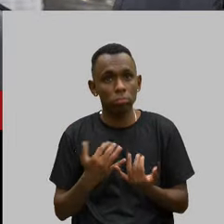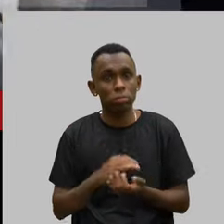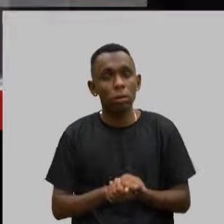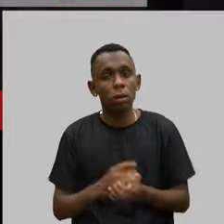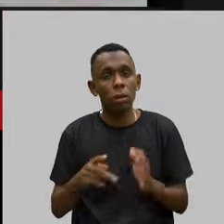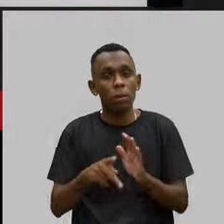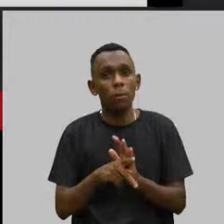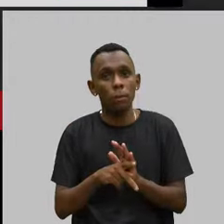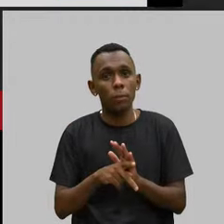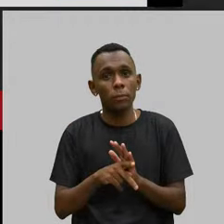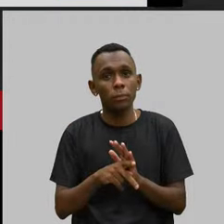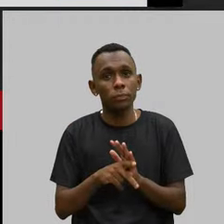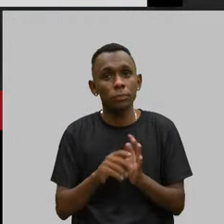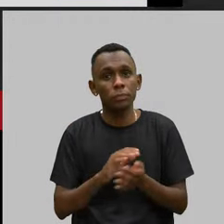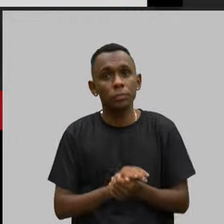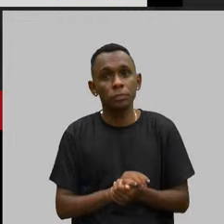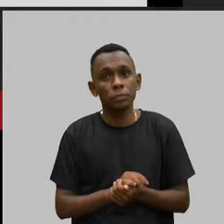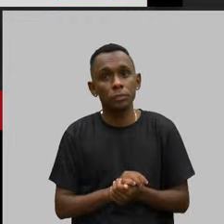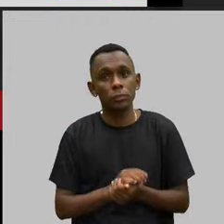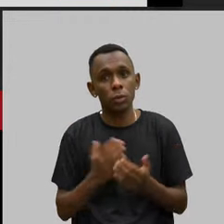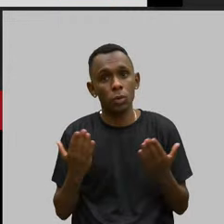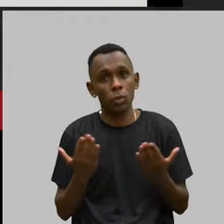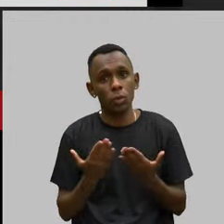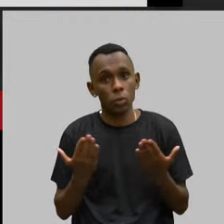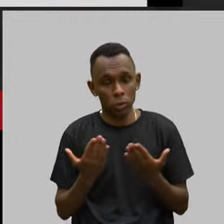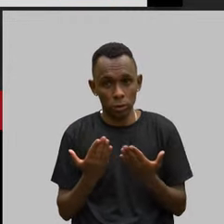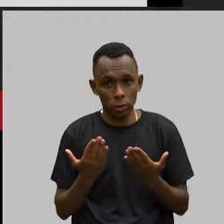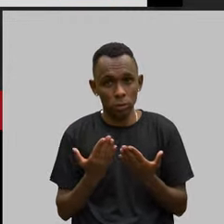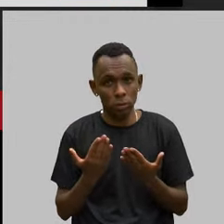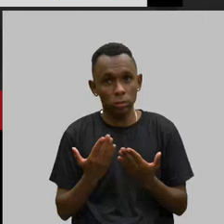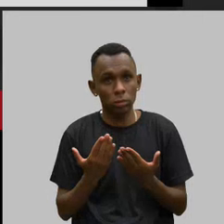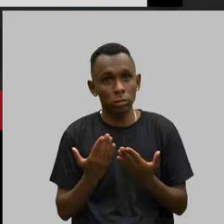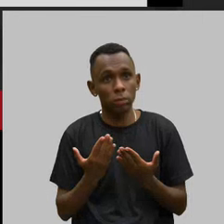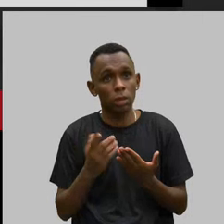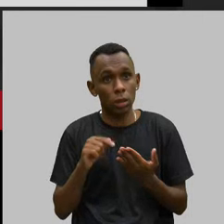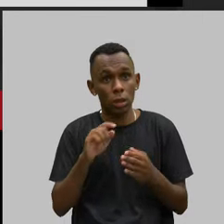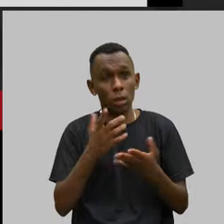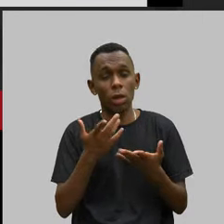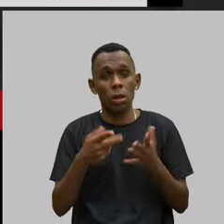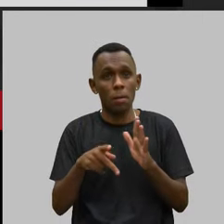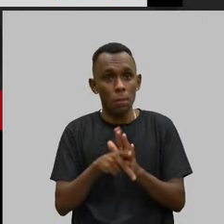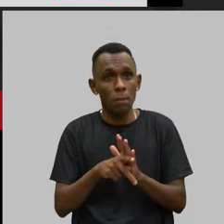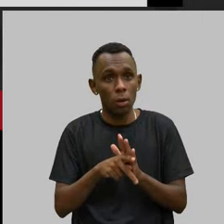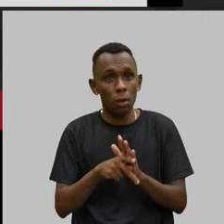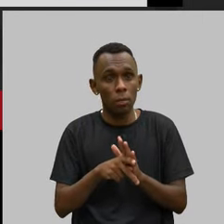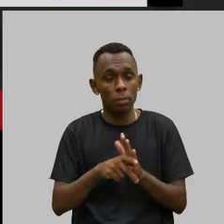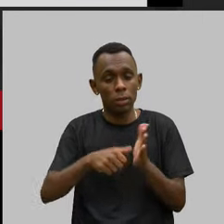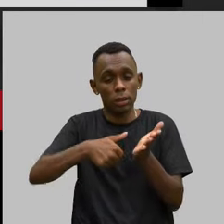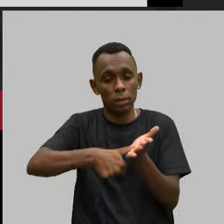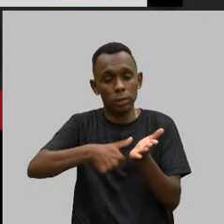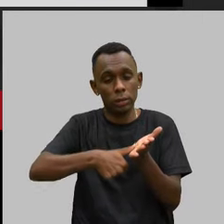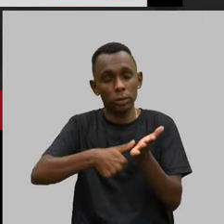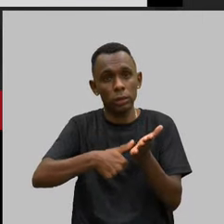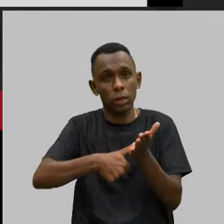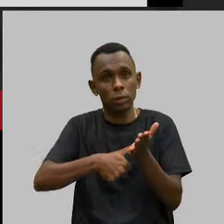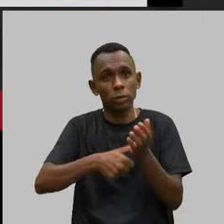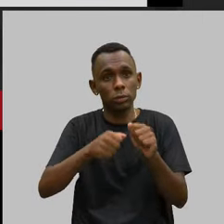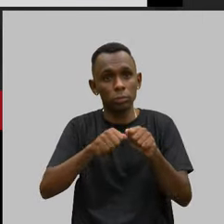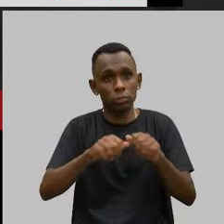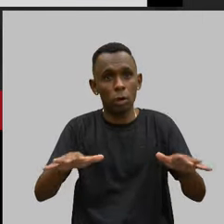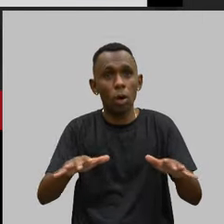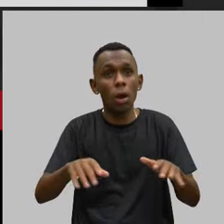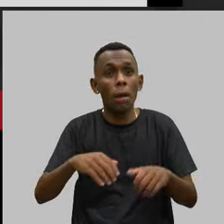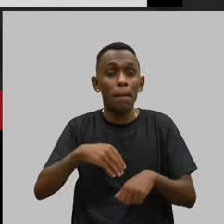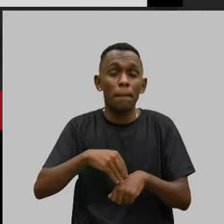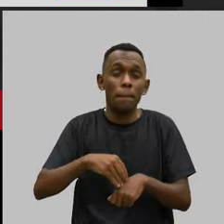cidadão e a gente hoje é é o estado recorde na emissão de carteira de identidade nacional a gente já emitiu mais de